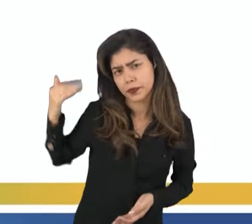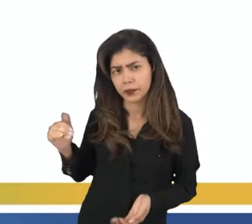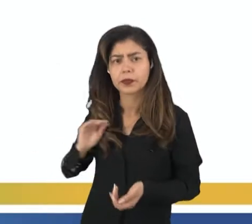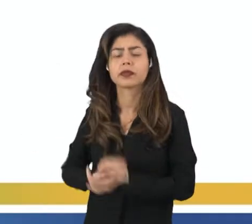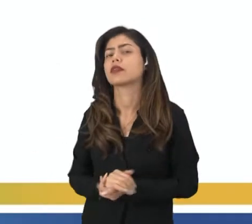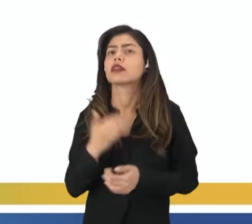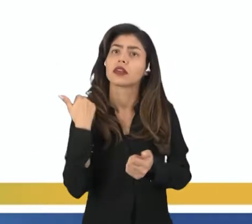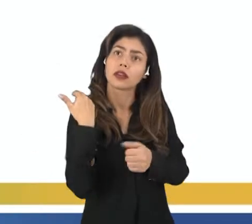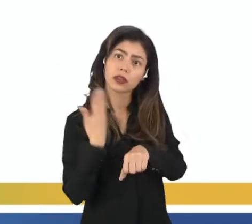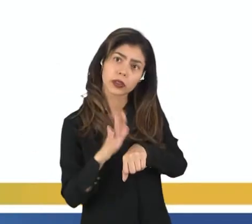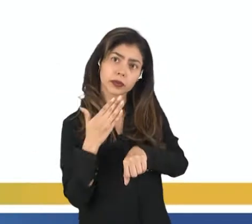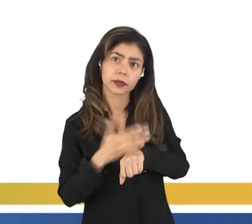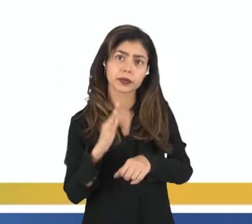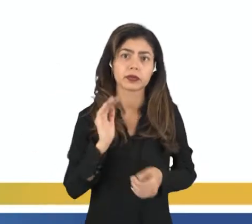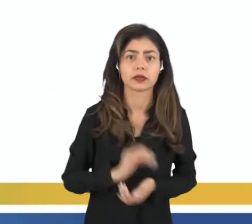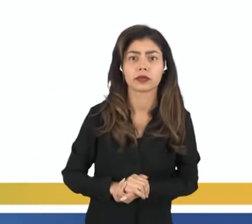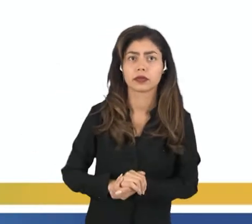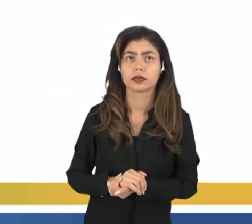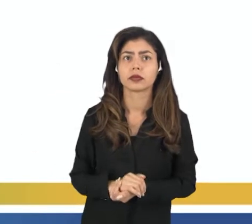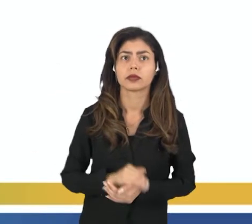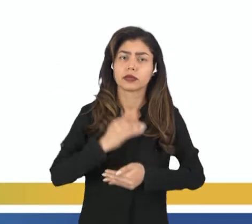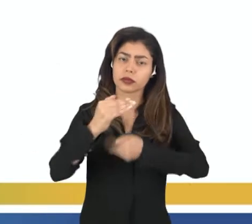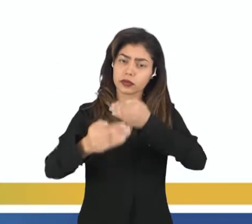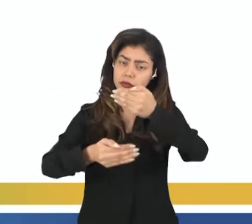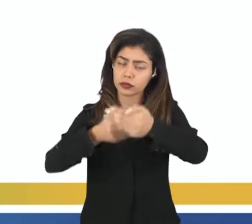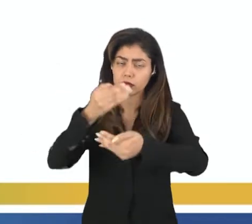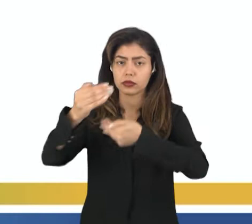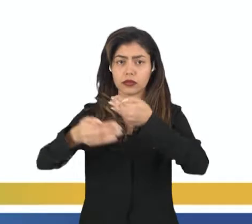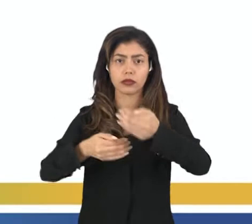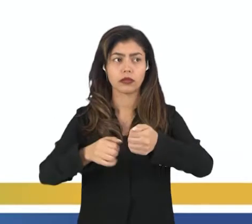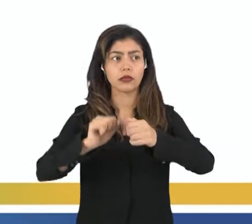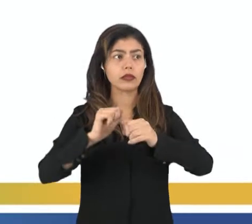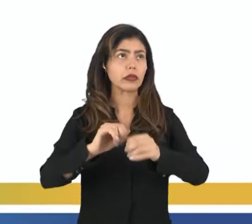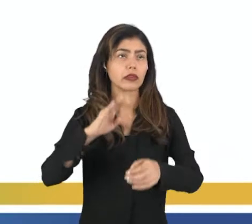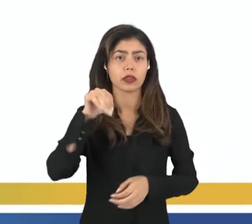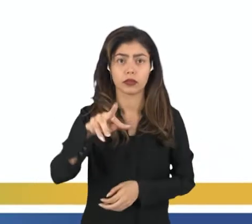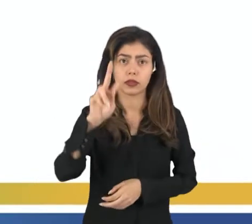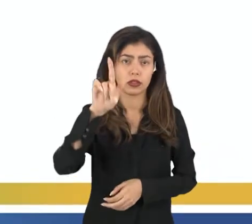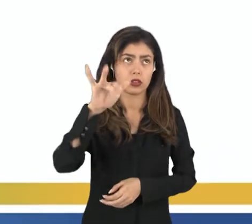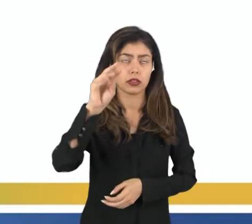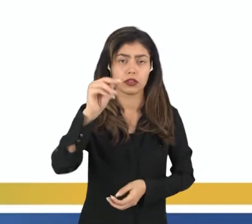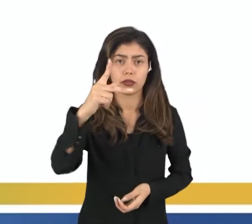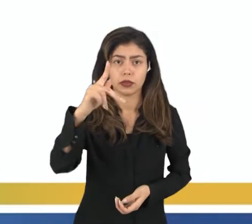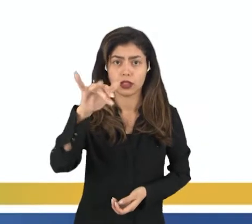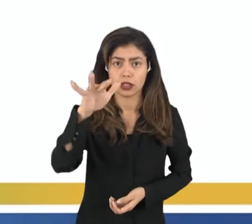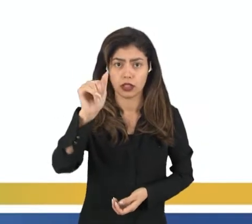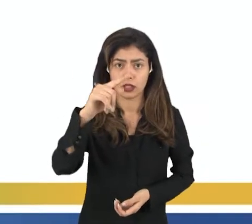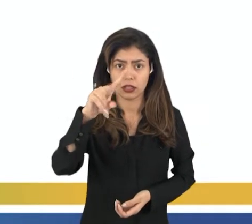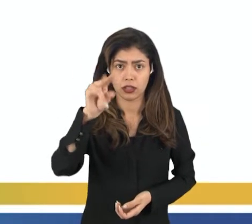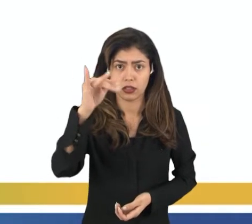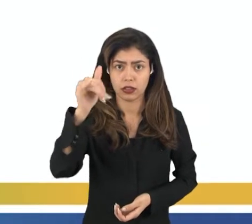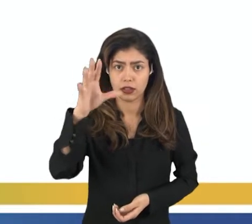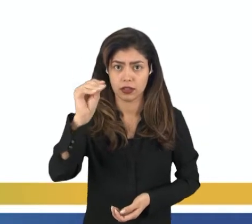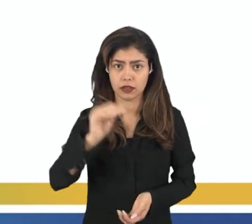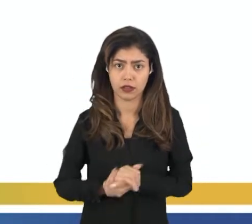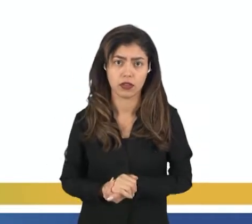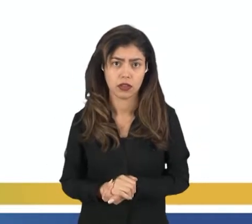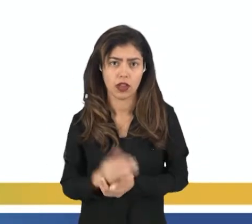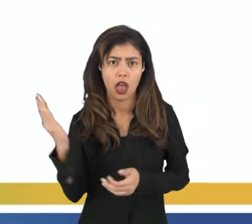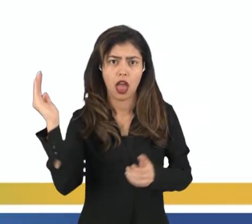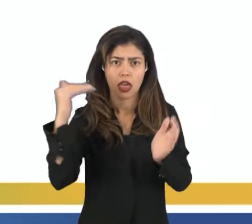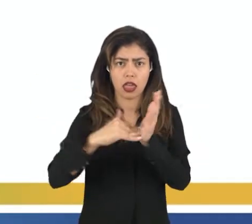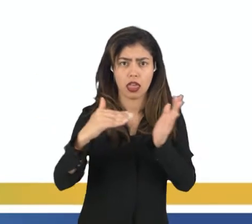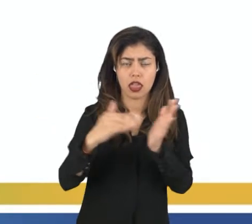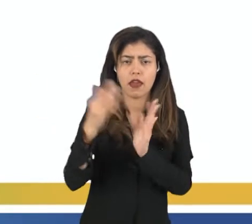essas práticas dos alpinistas se desenvolviam e se multiplicavam, até alguns franceses que trabalhavam